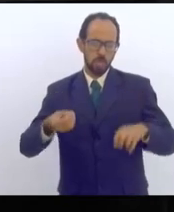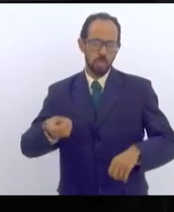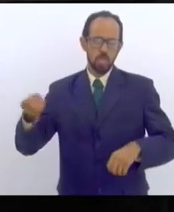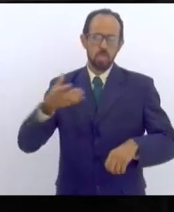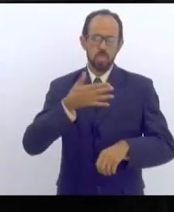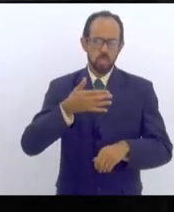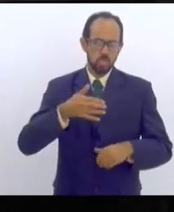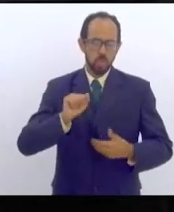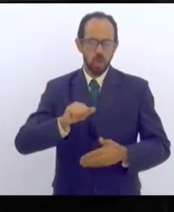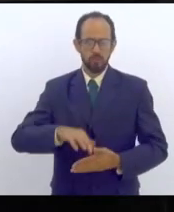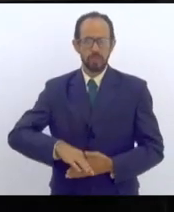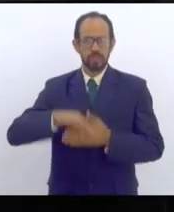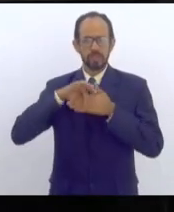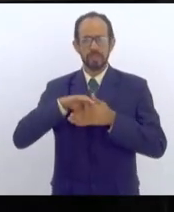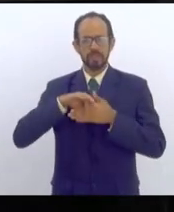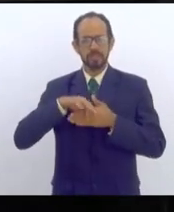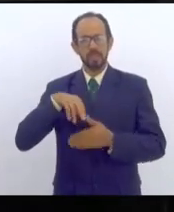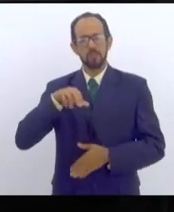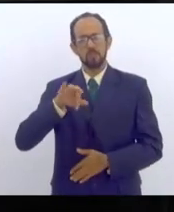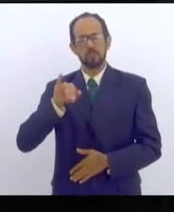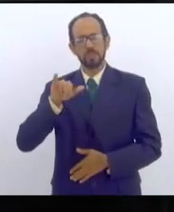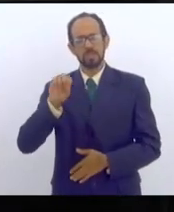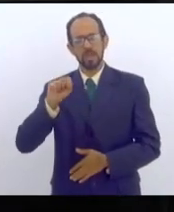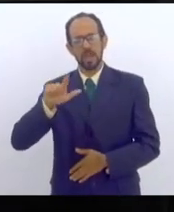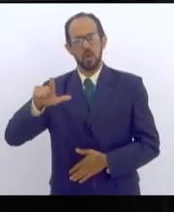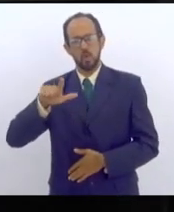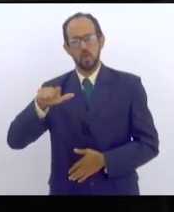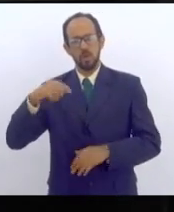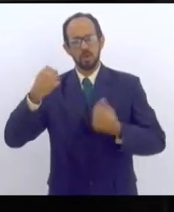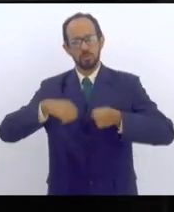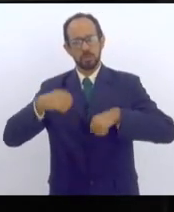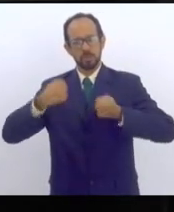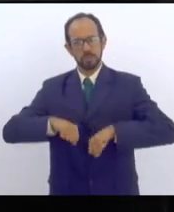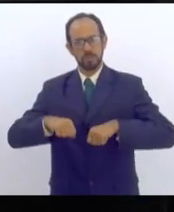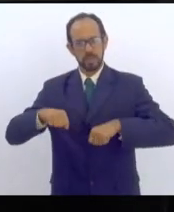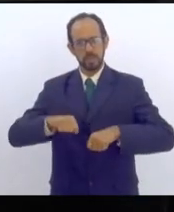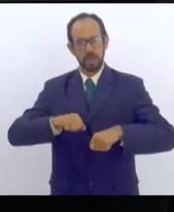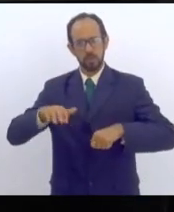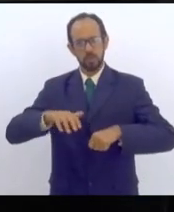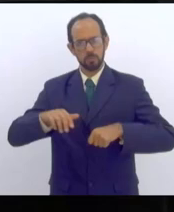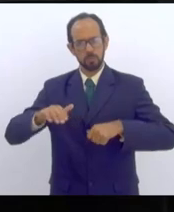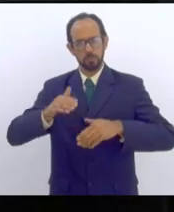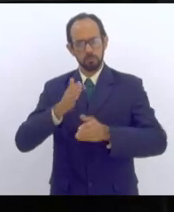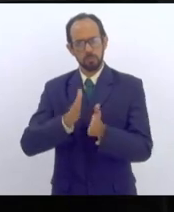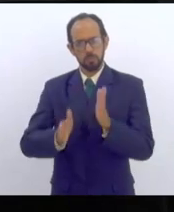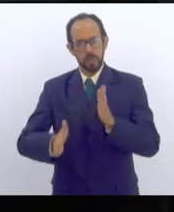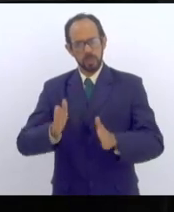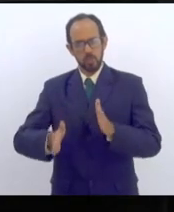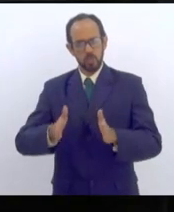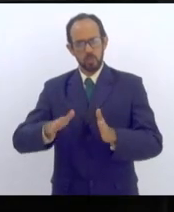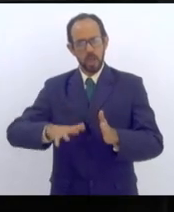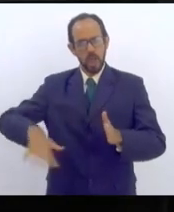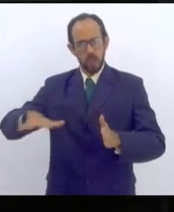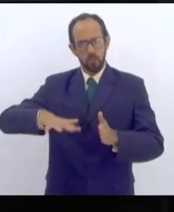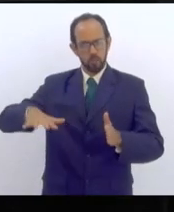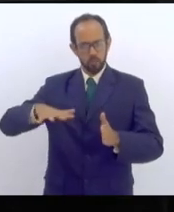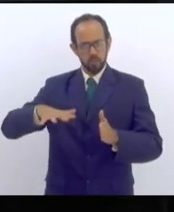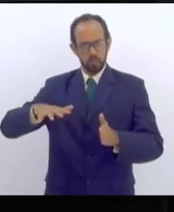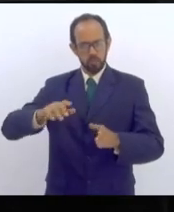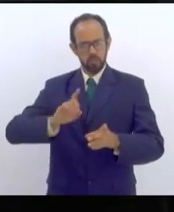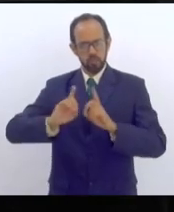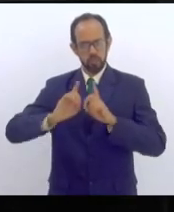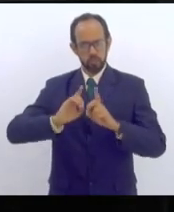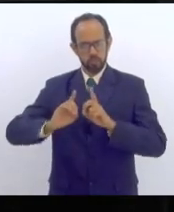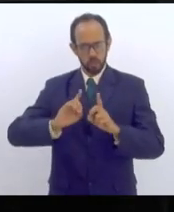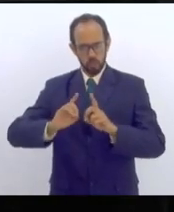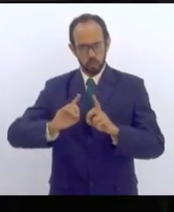âncora fiscal que passa e que deve passar por um período amplo de discussão, que não seja uma âncora